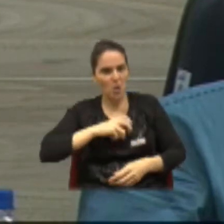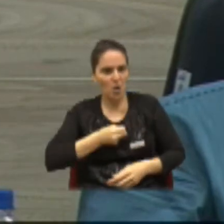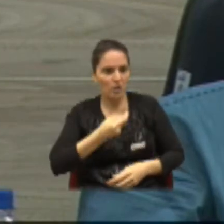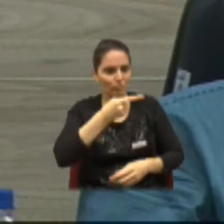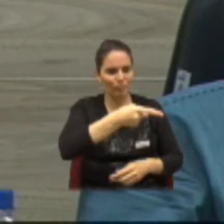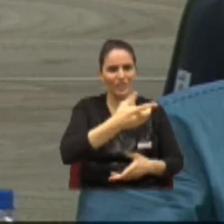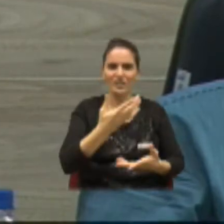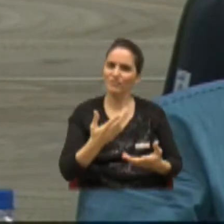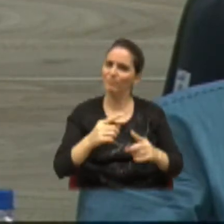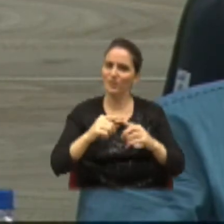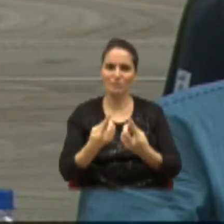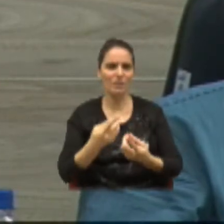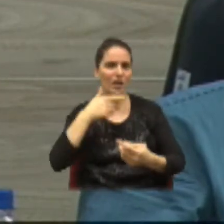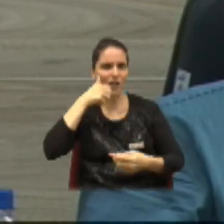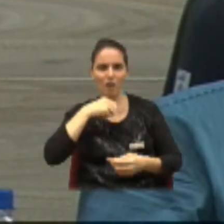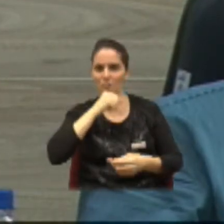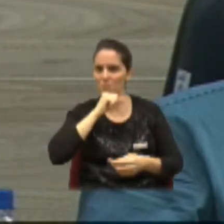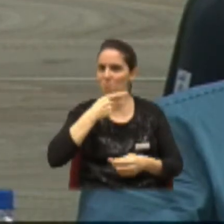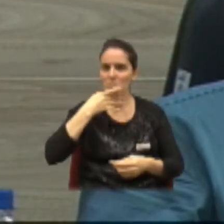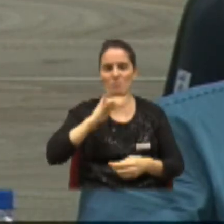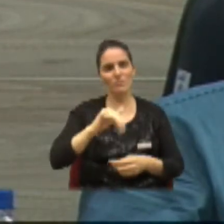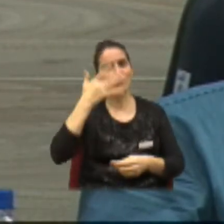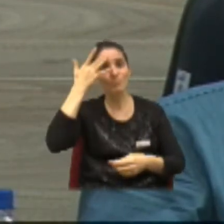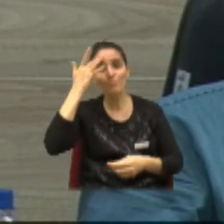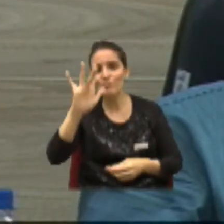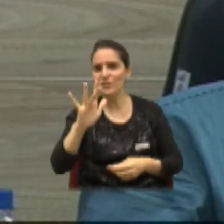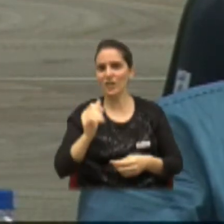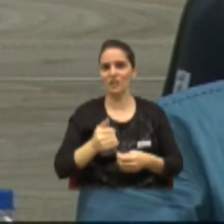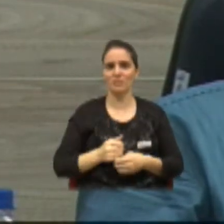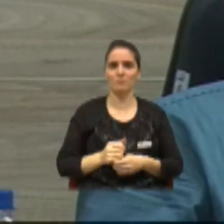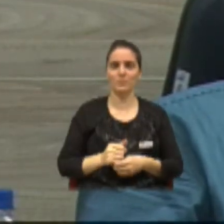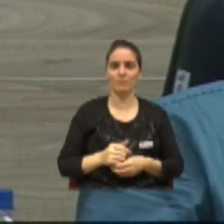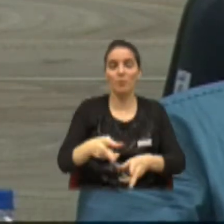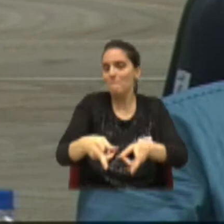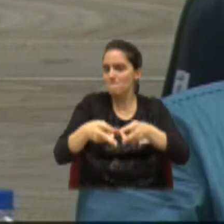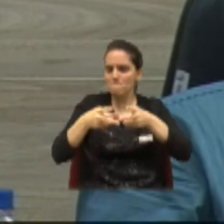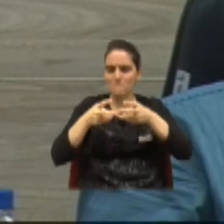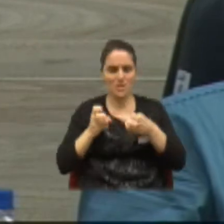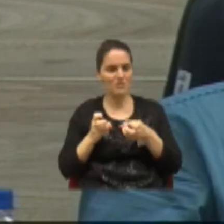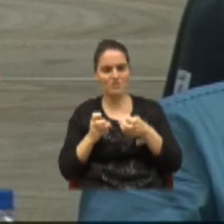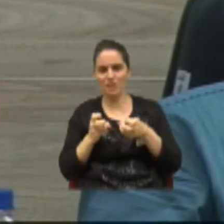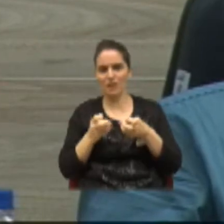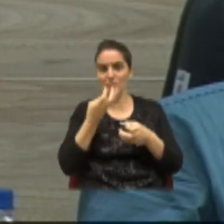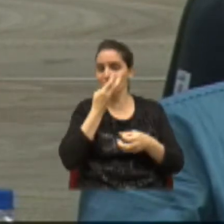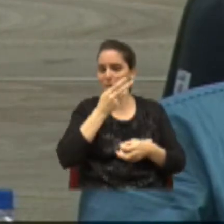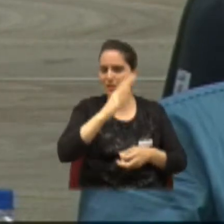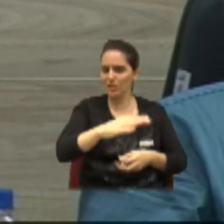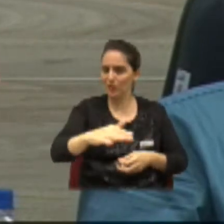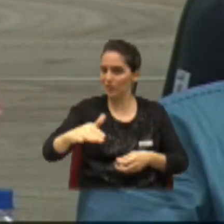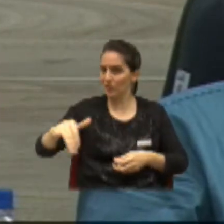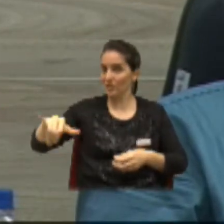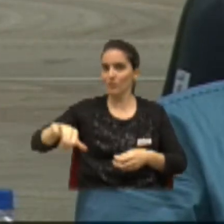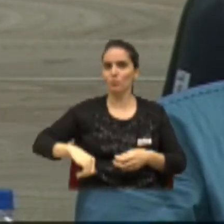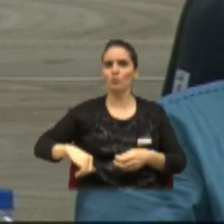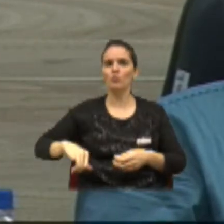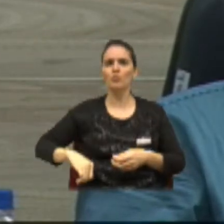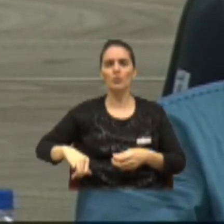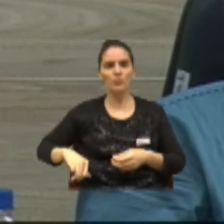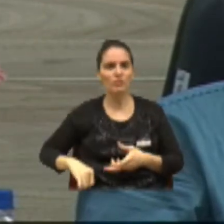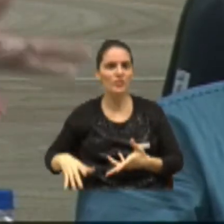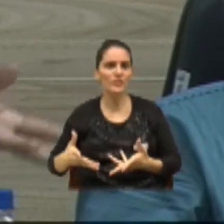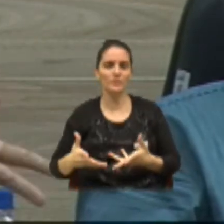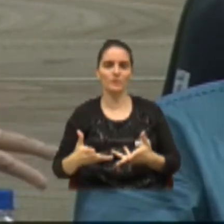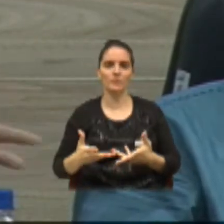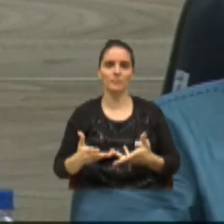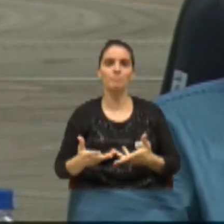sem nem ao mesmo saber o que eles estão fazendo, né? Do quanto isso pode trazer consequências